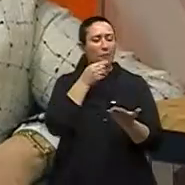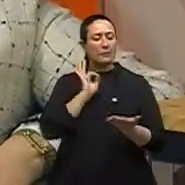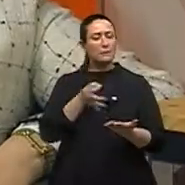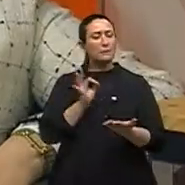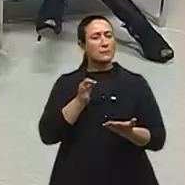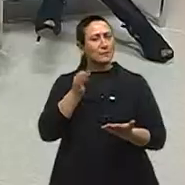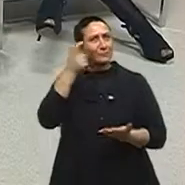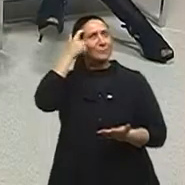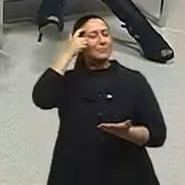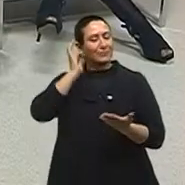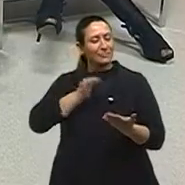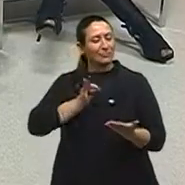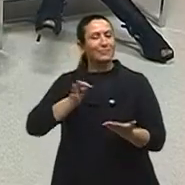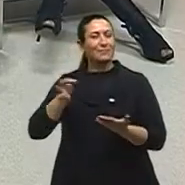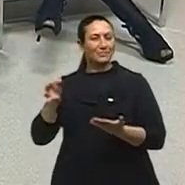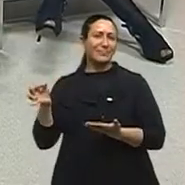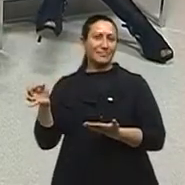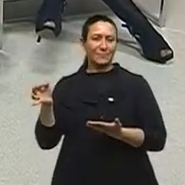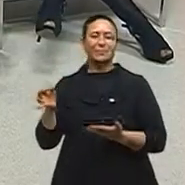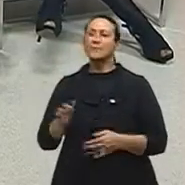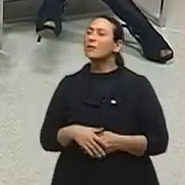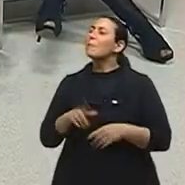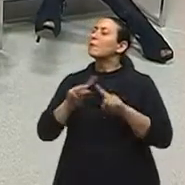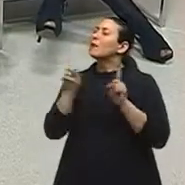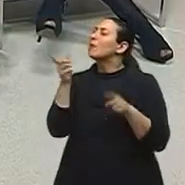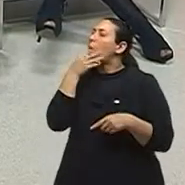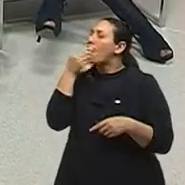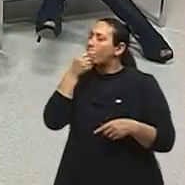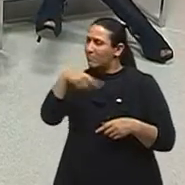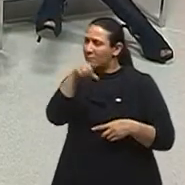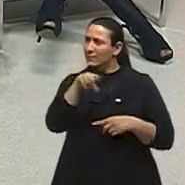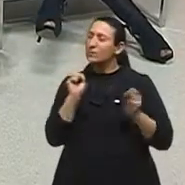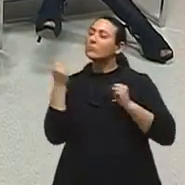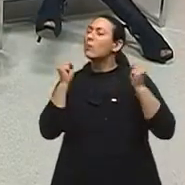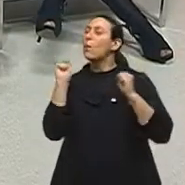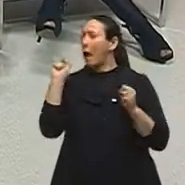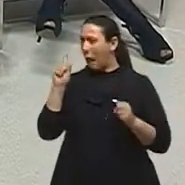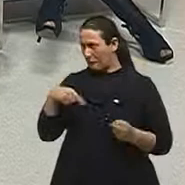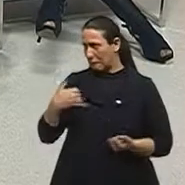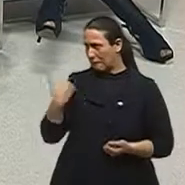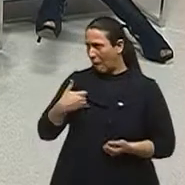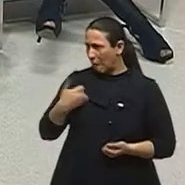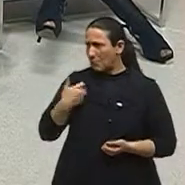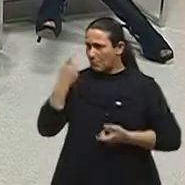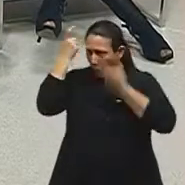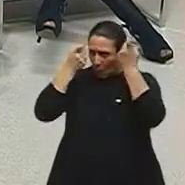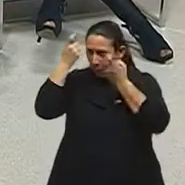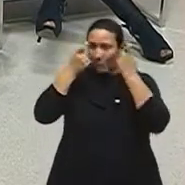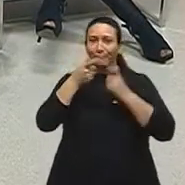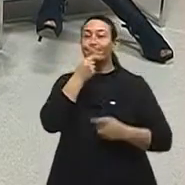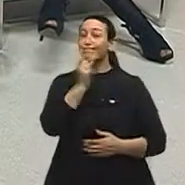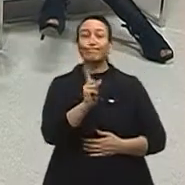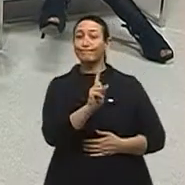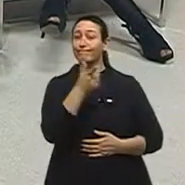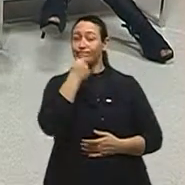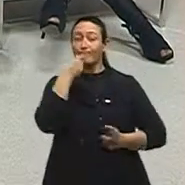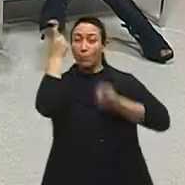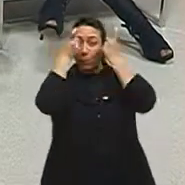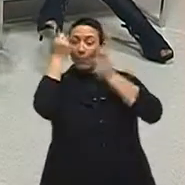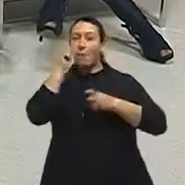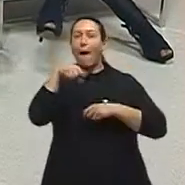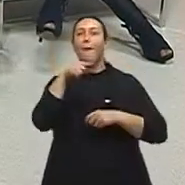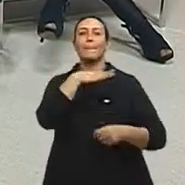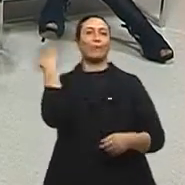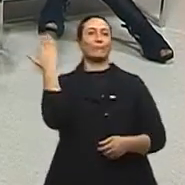respostas e e a qual é a maior inquietude dele é a idade a inquietude do homem é a morte a finitude ah